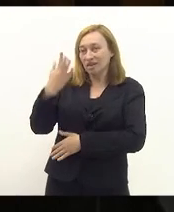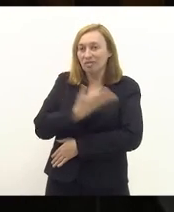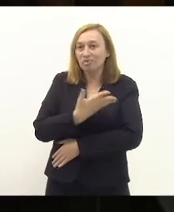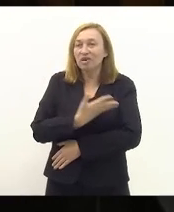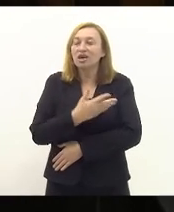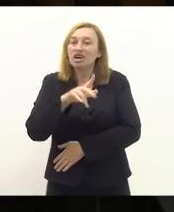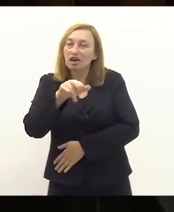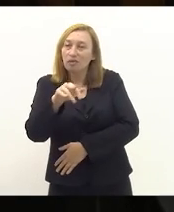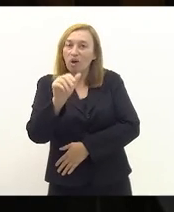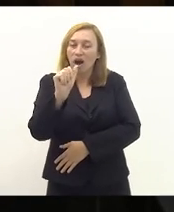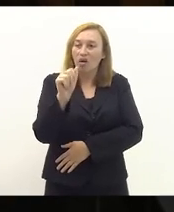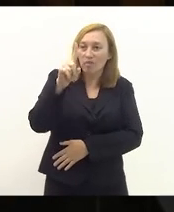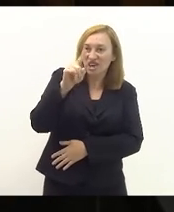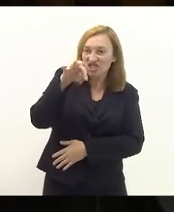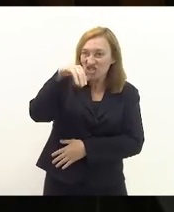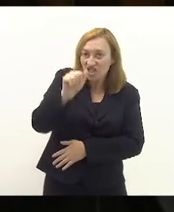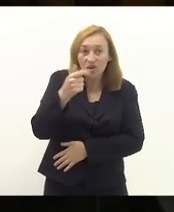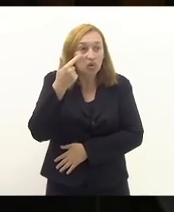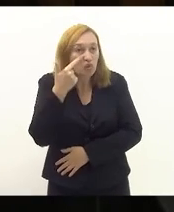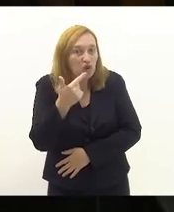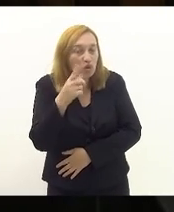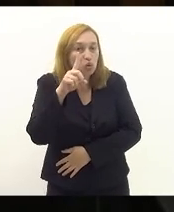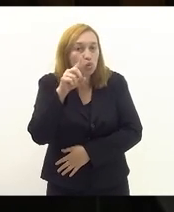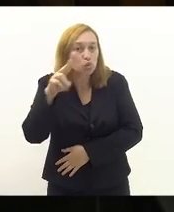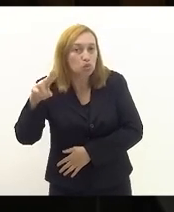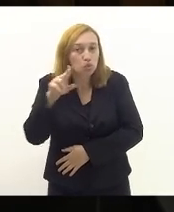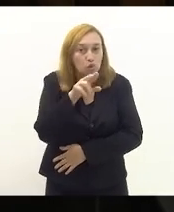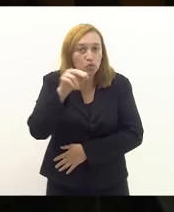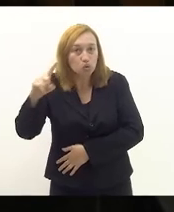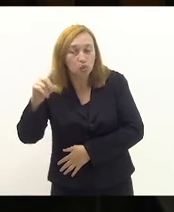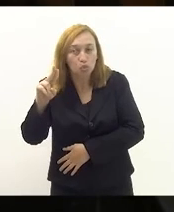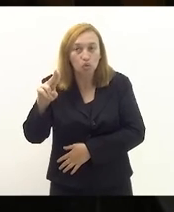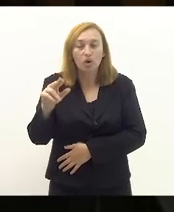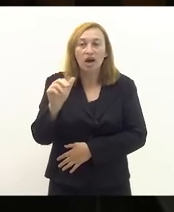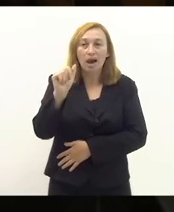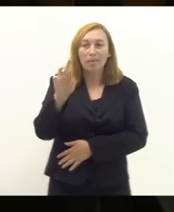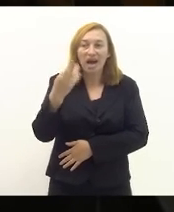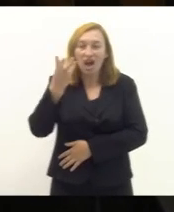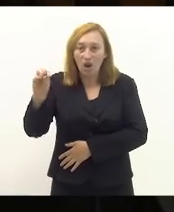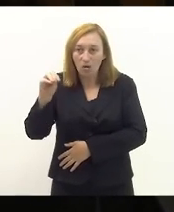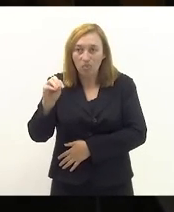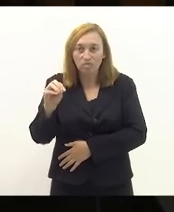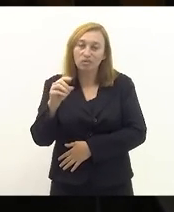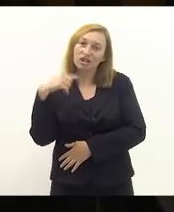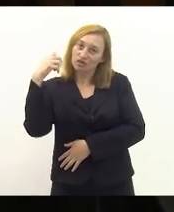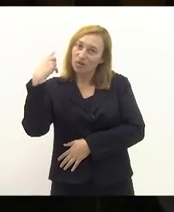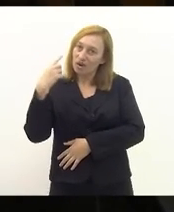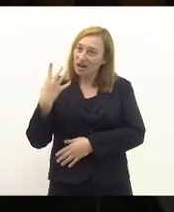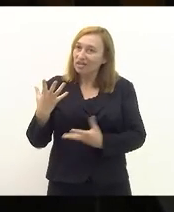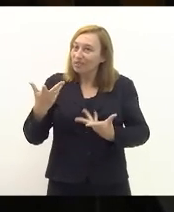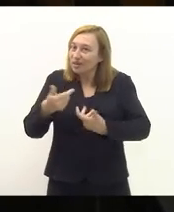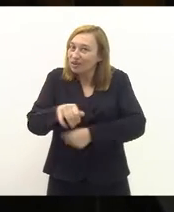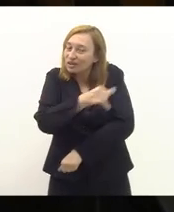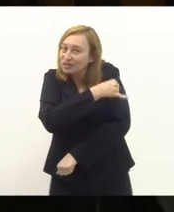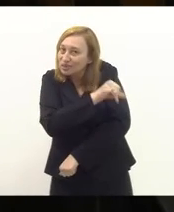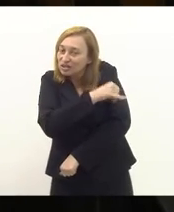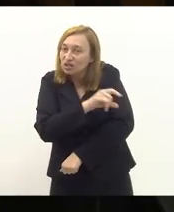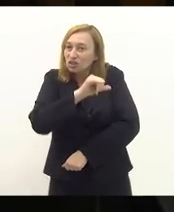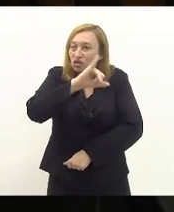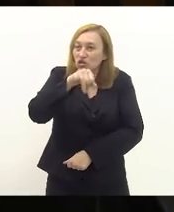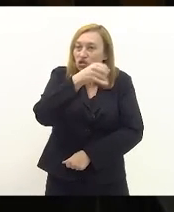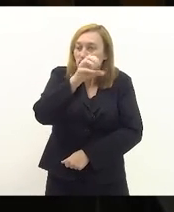almeidinha tô vendo ali do do Abraão e esse advogado brilhante do Rio de Janeiro